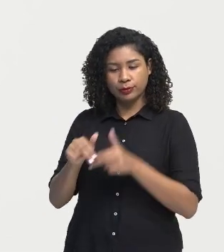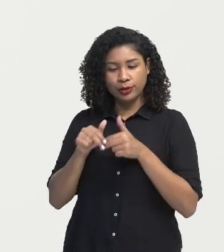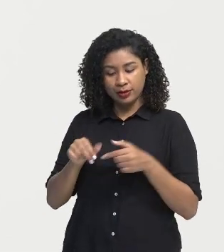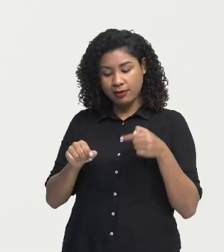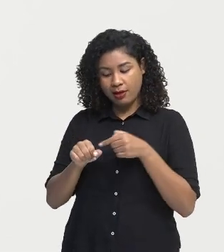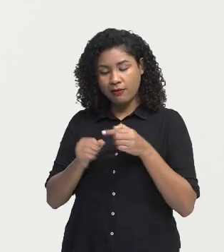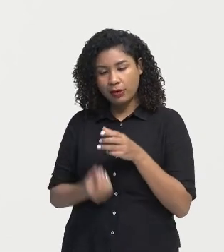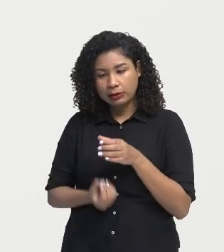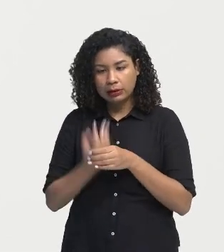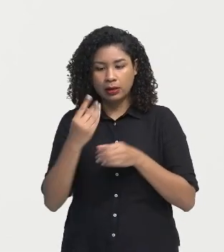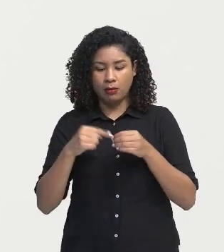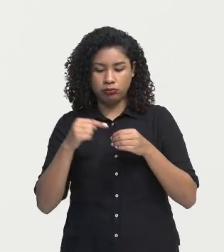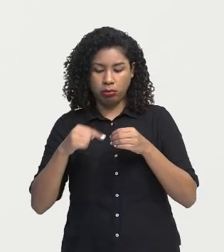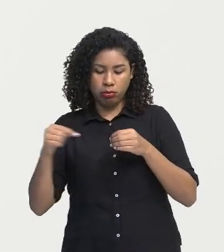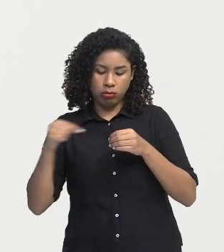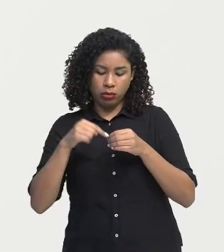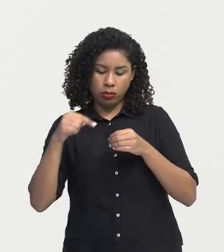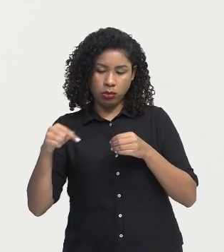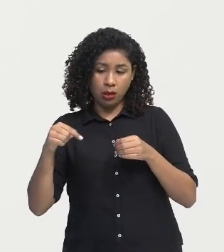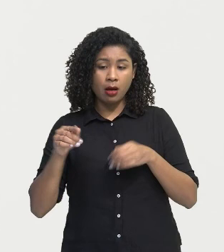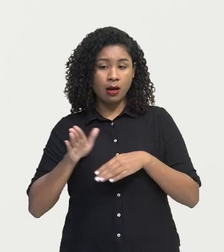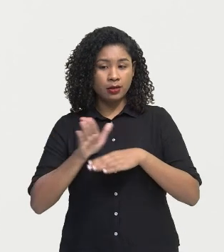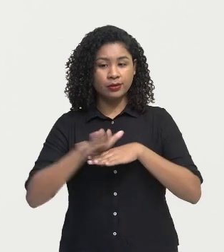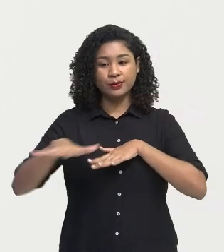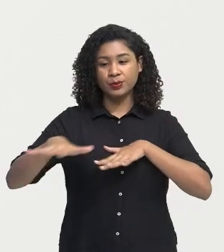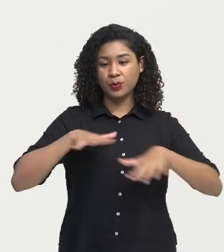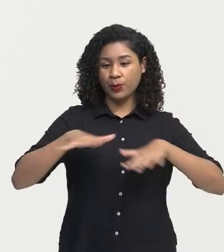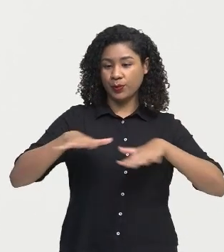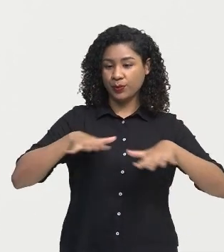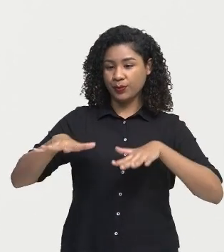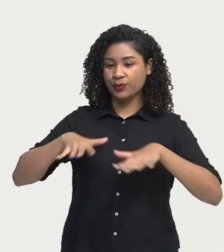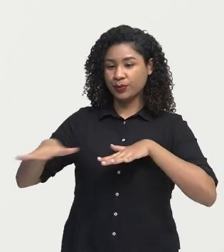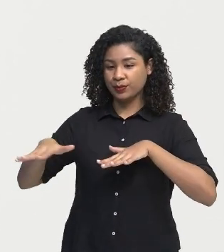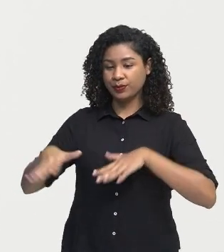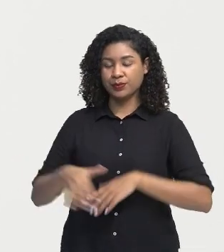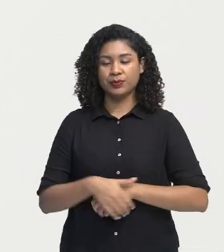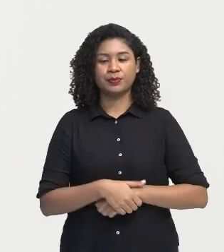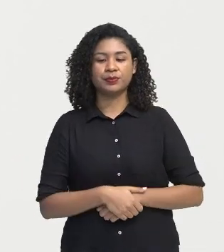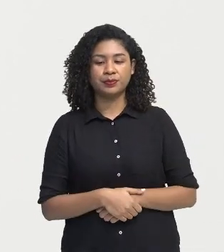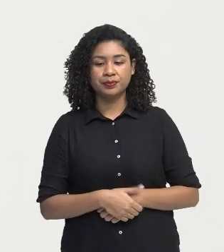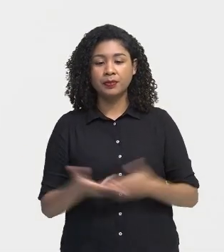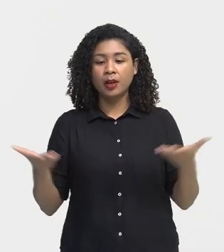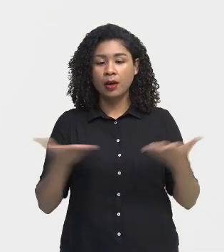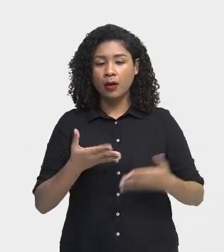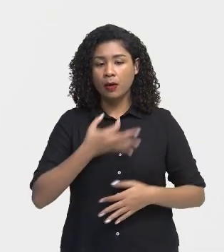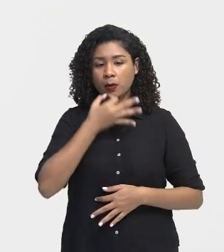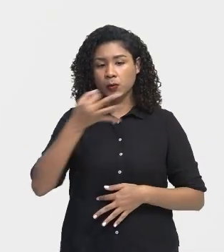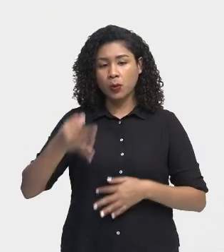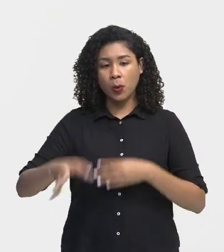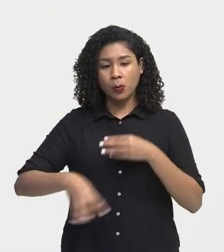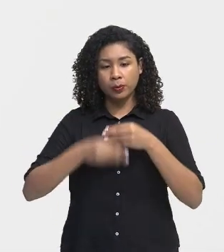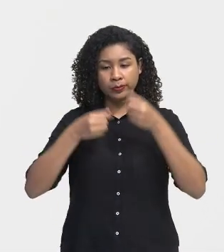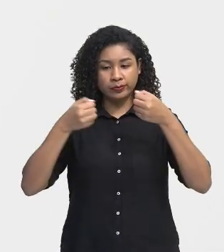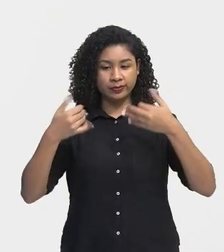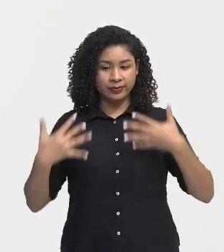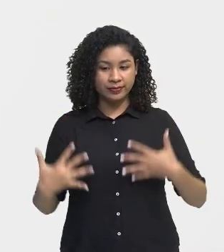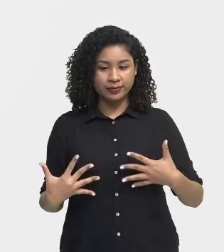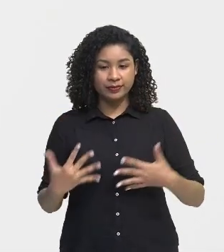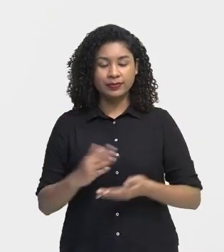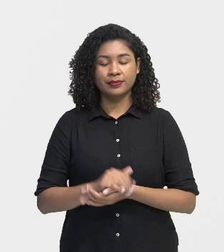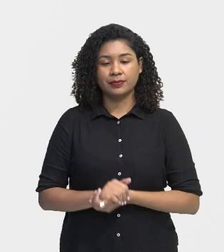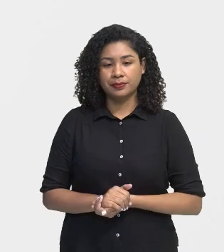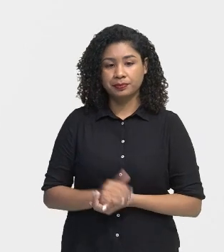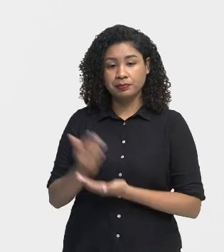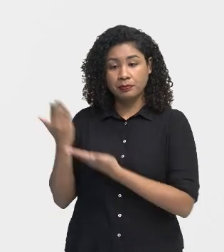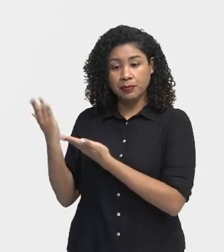vão auxiliar o movimento dessas algas no ambiente que ela está. Tá? Então, vamos ao nosso comentário. Esse aqui é o nome